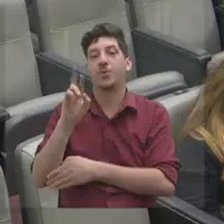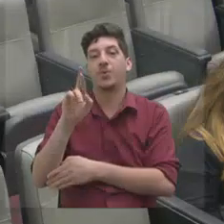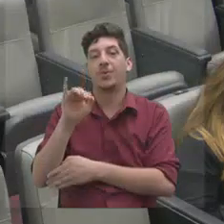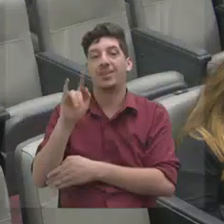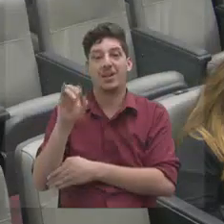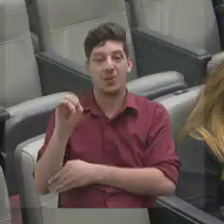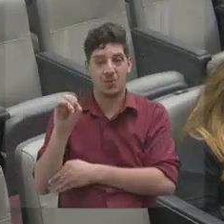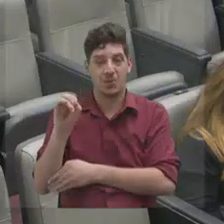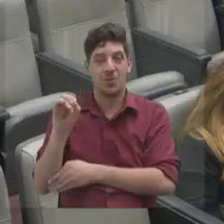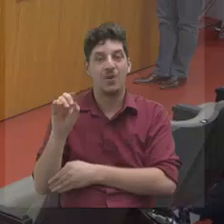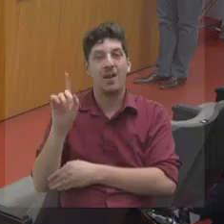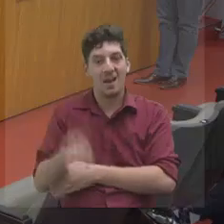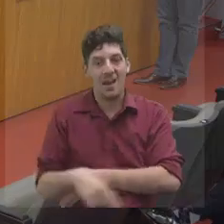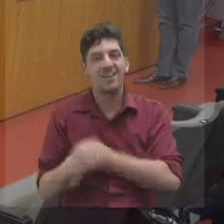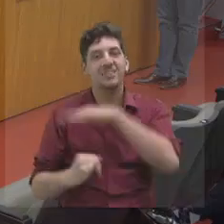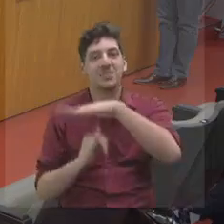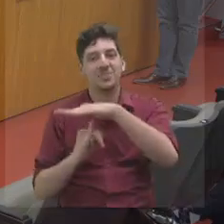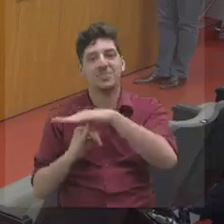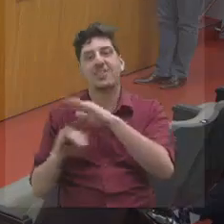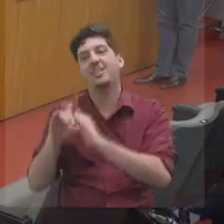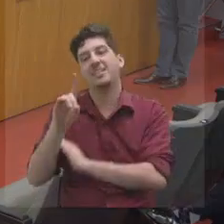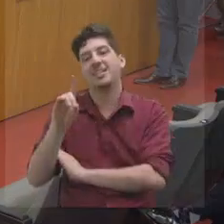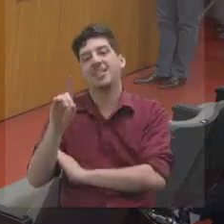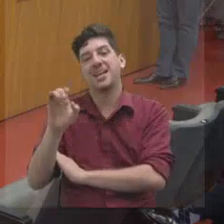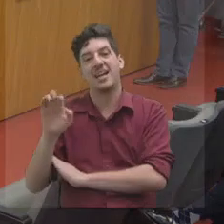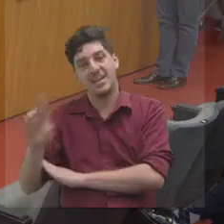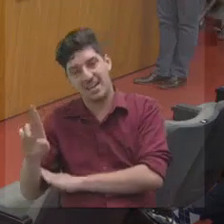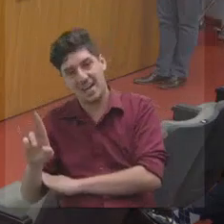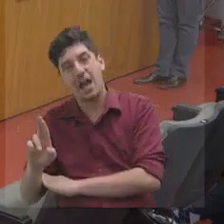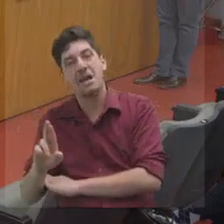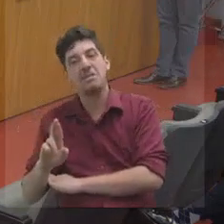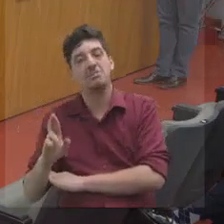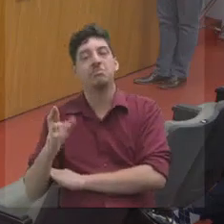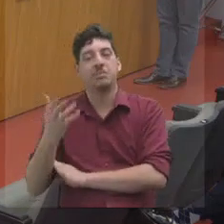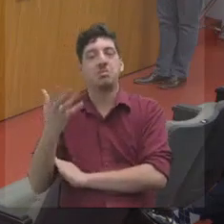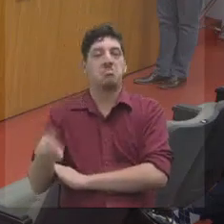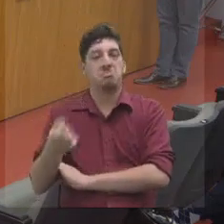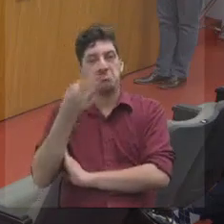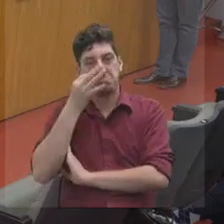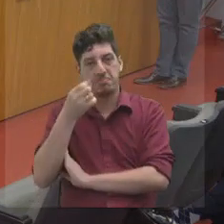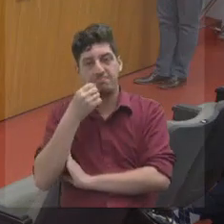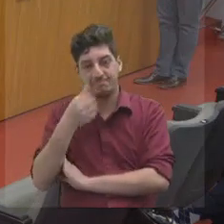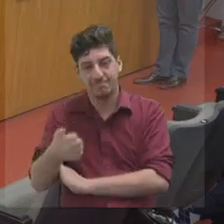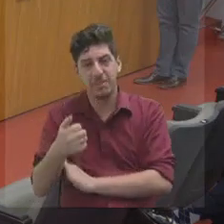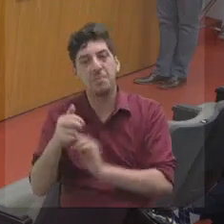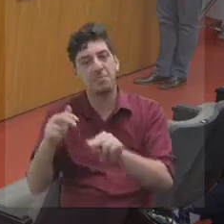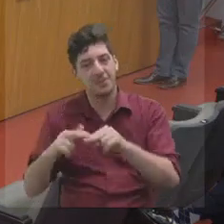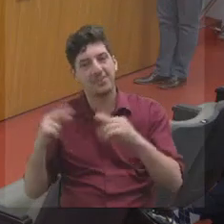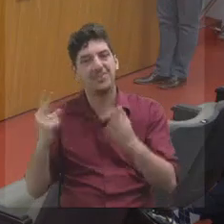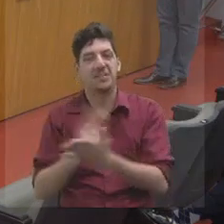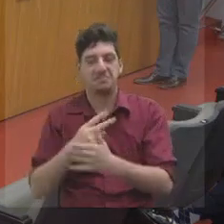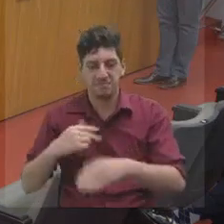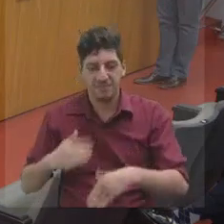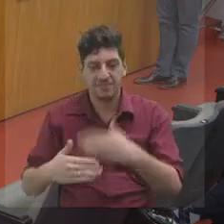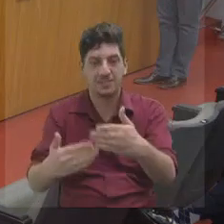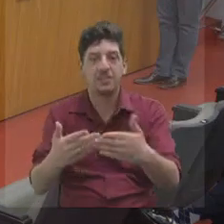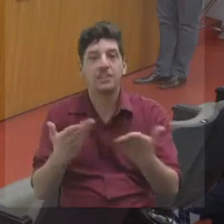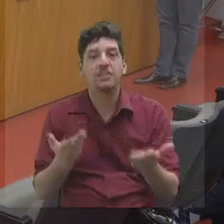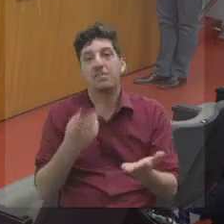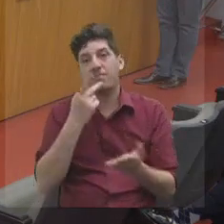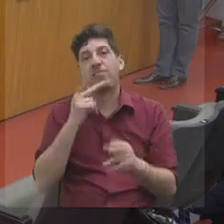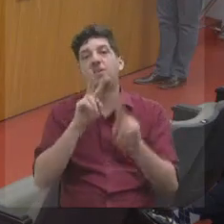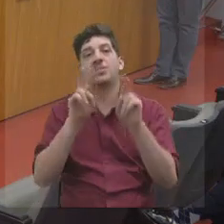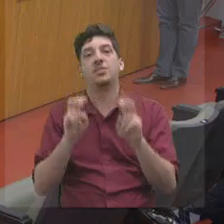muito atencioso da mesma forma por isso que as coisas têm acontecido eu queria manifestar a respeito dessa Rodovia